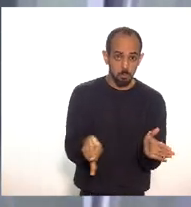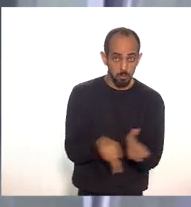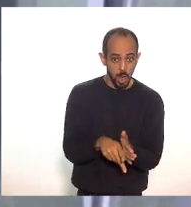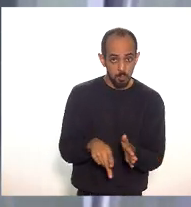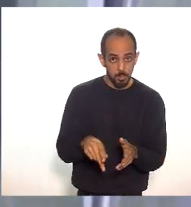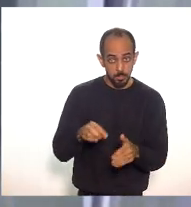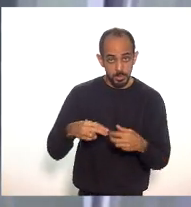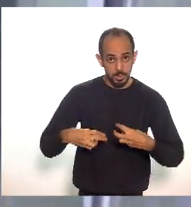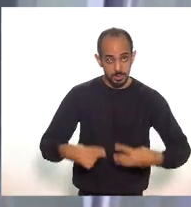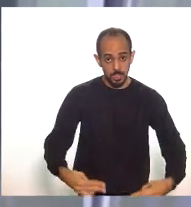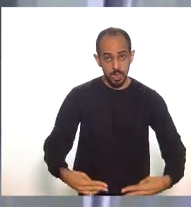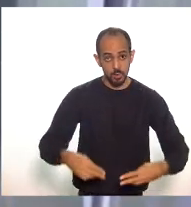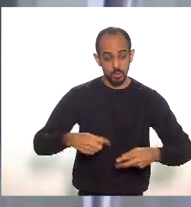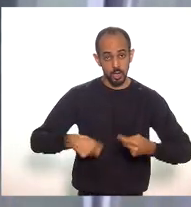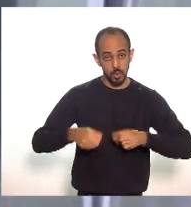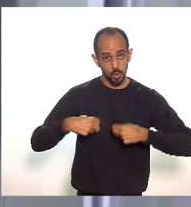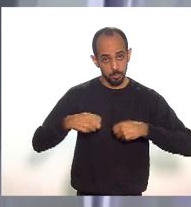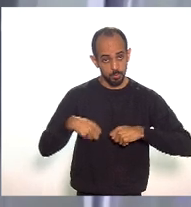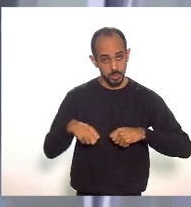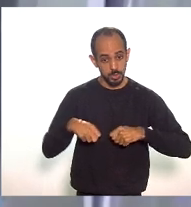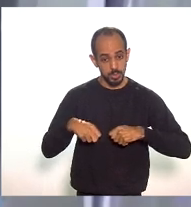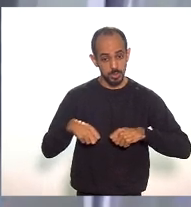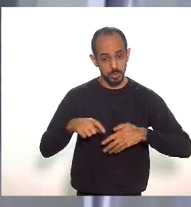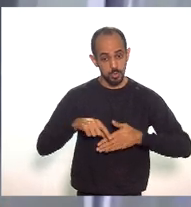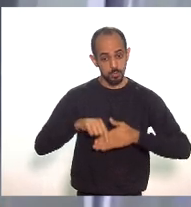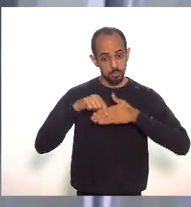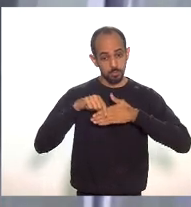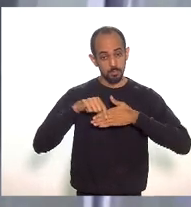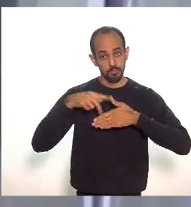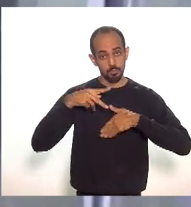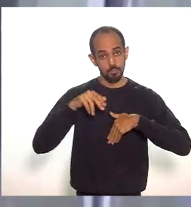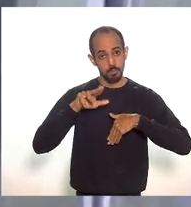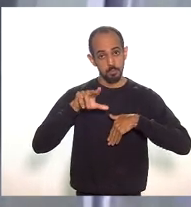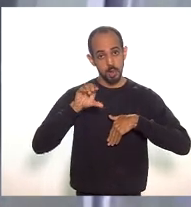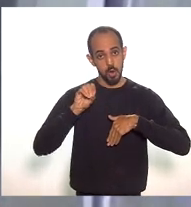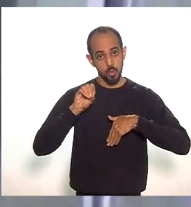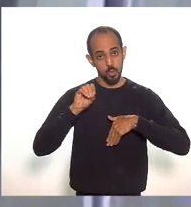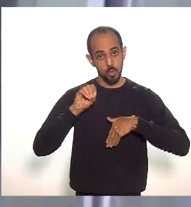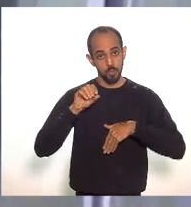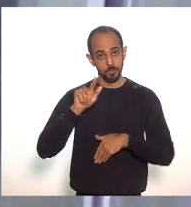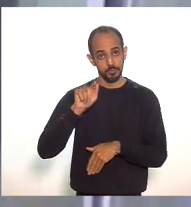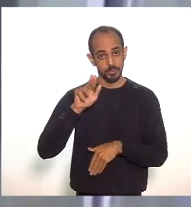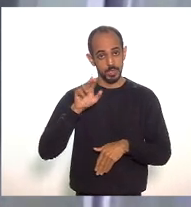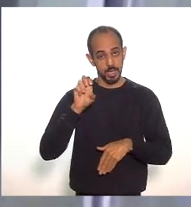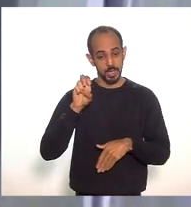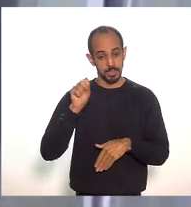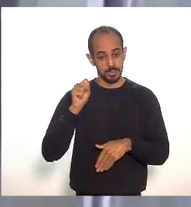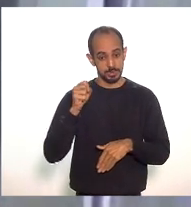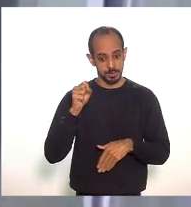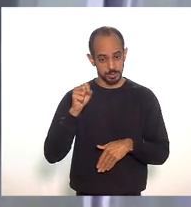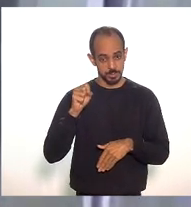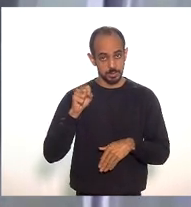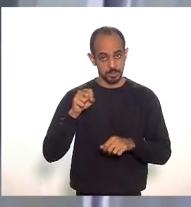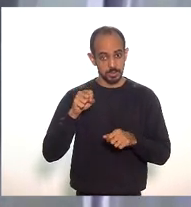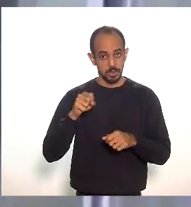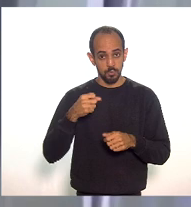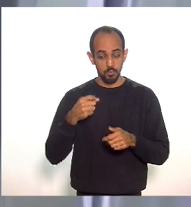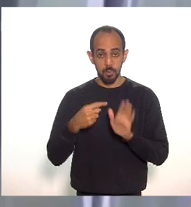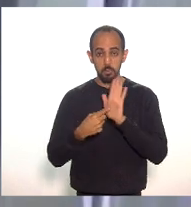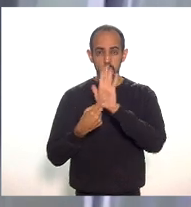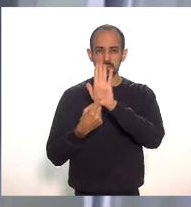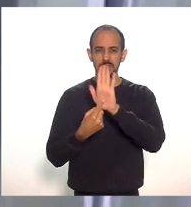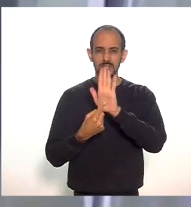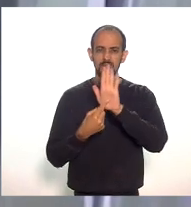da economia é a gente começou a apresentar uma série de obstáculos